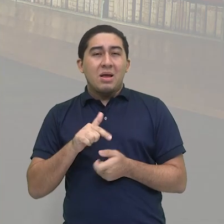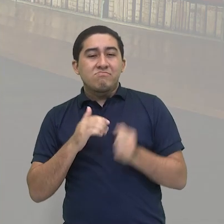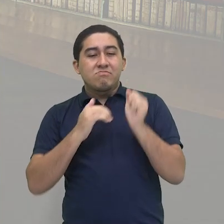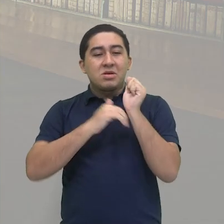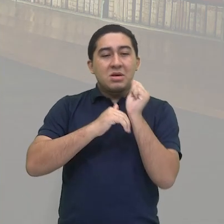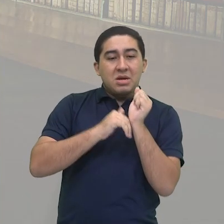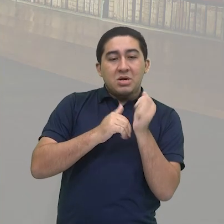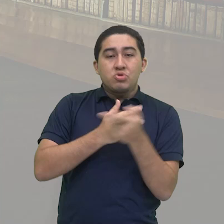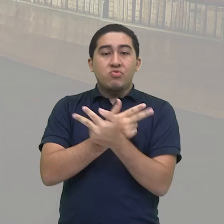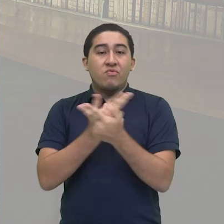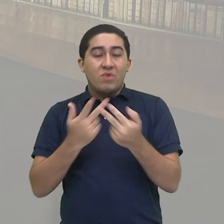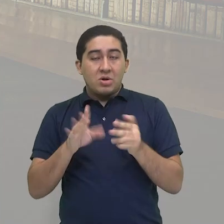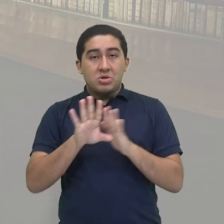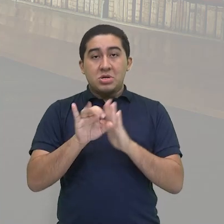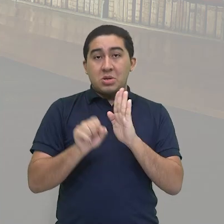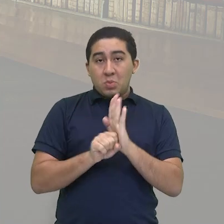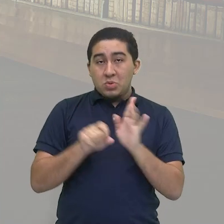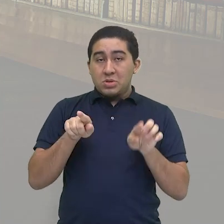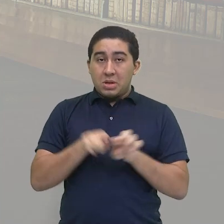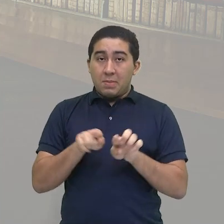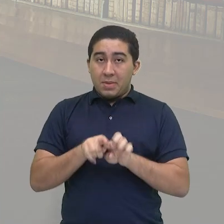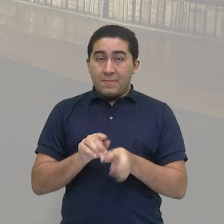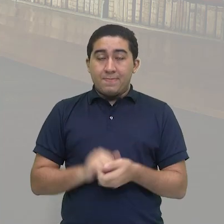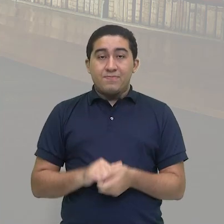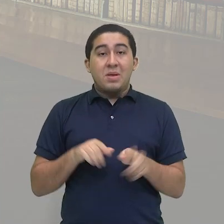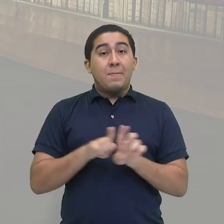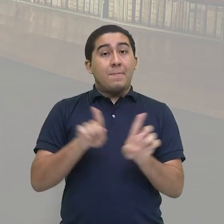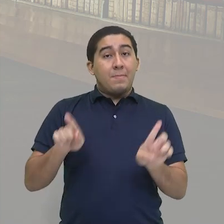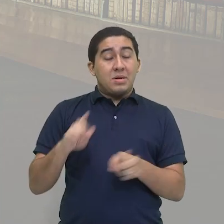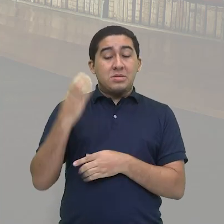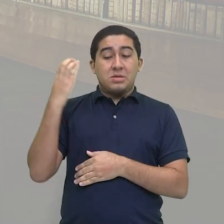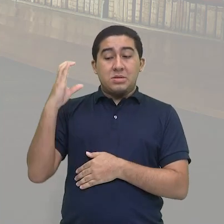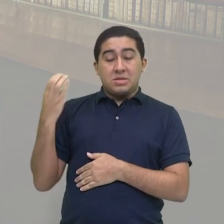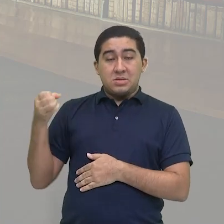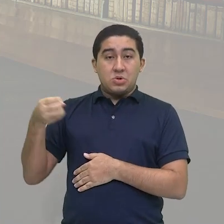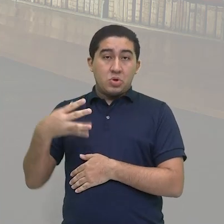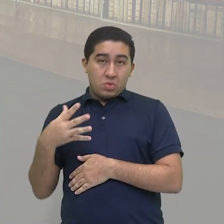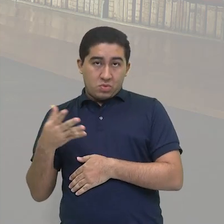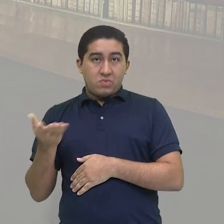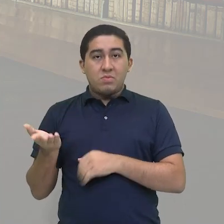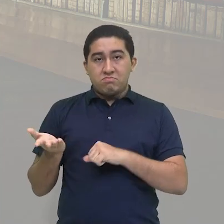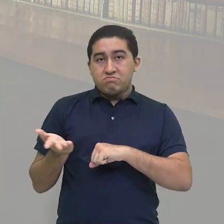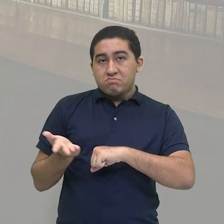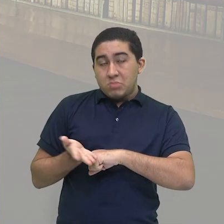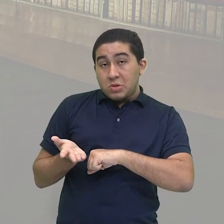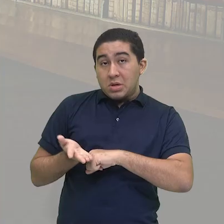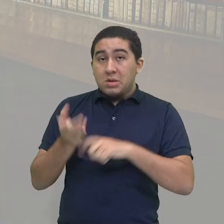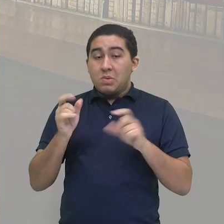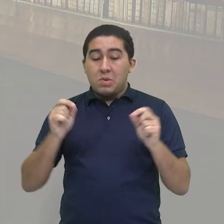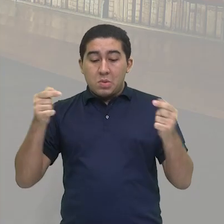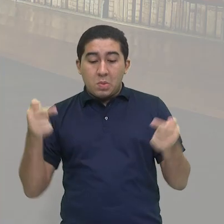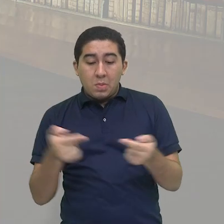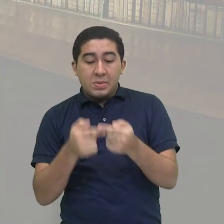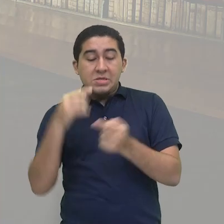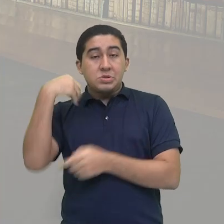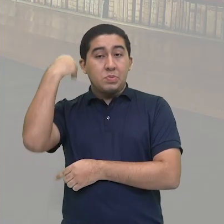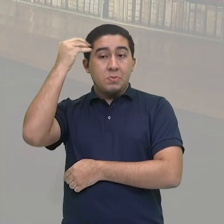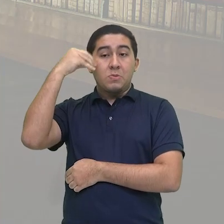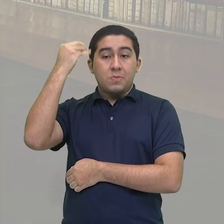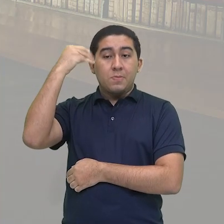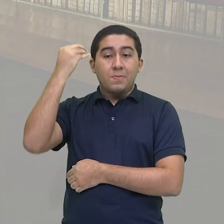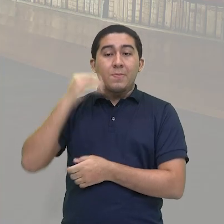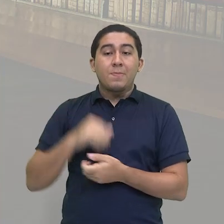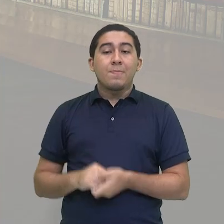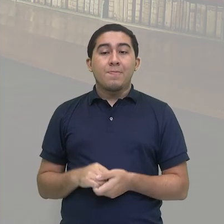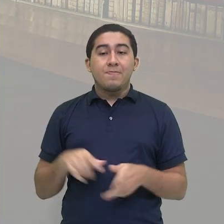mistérios e muitos símbolos. Já a ciência moderna, ela é associada à experimentação